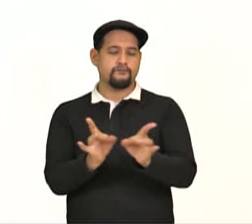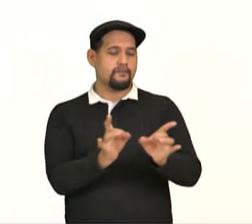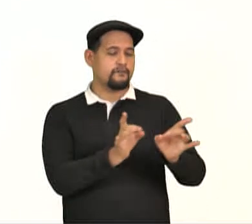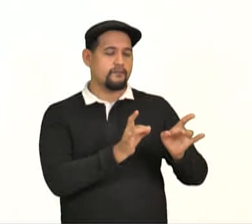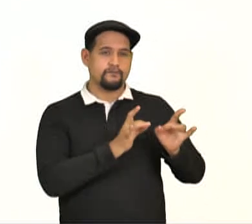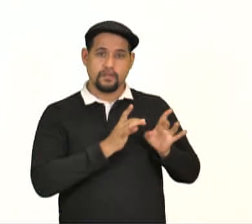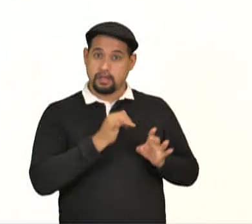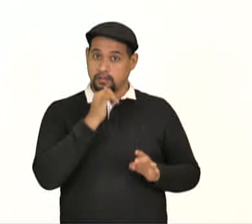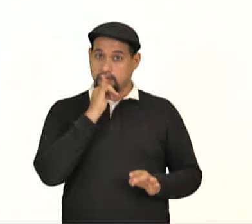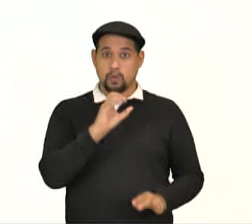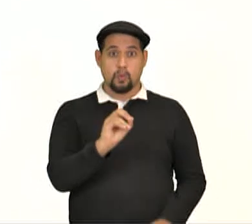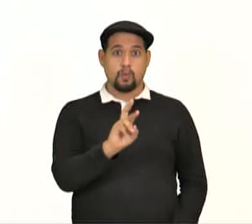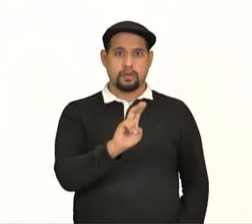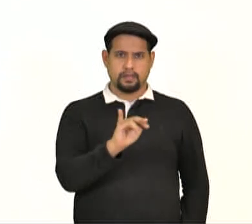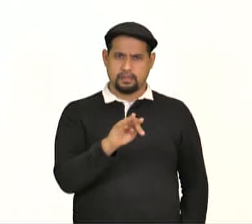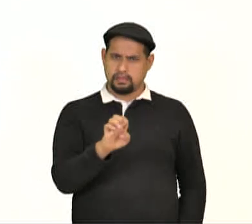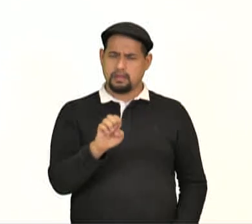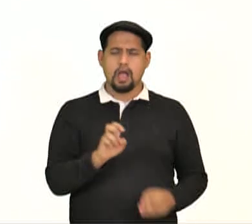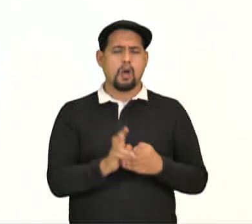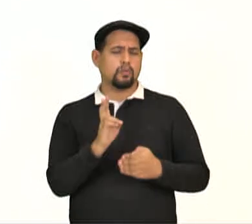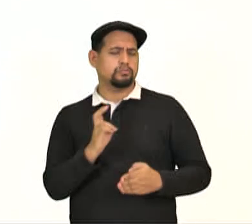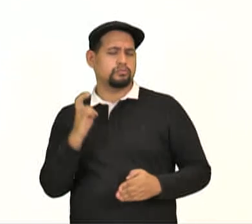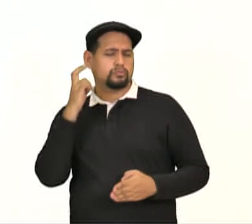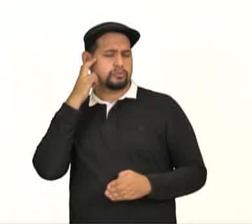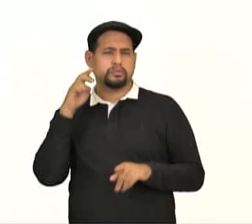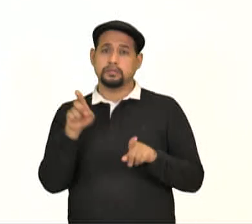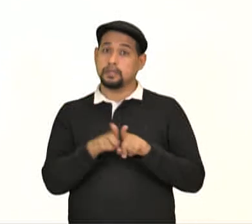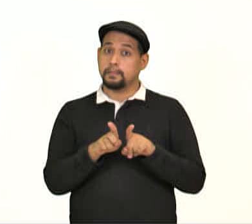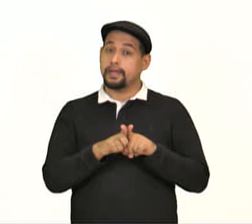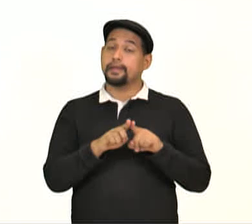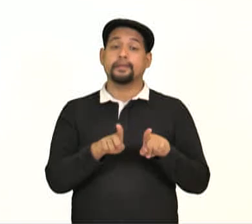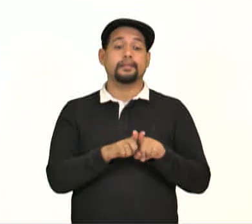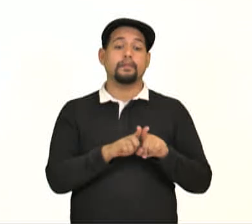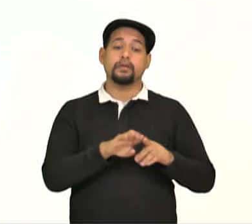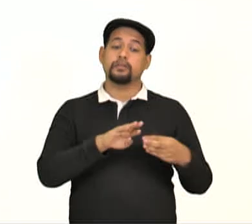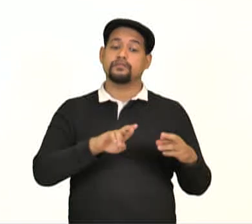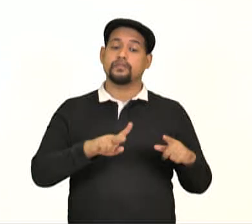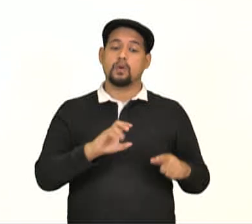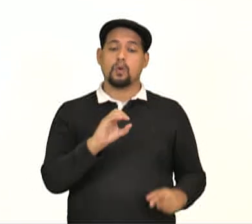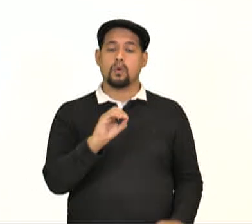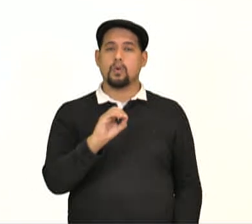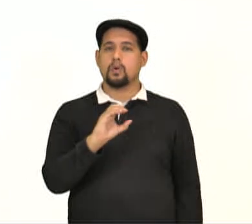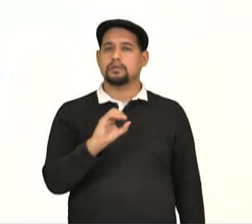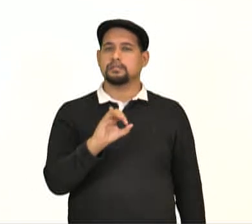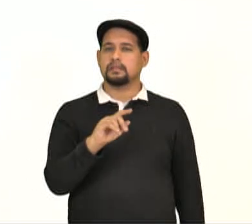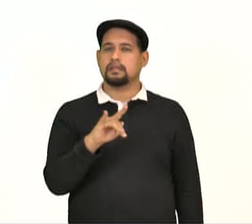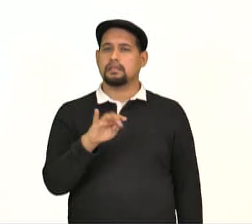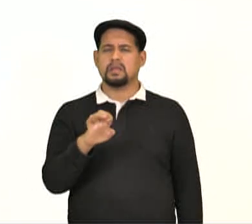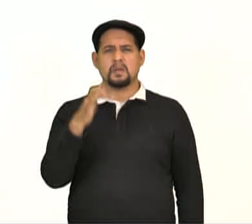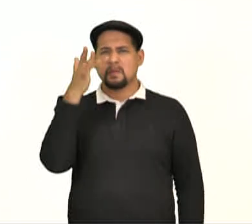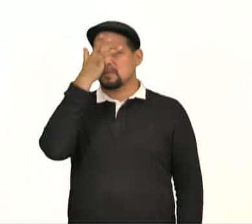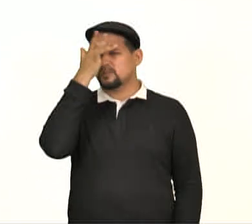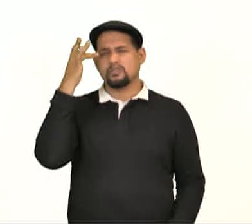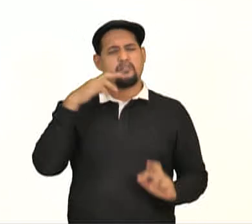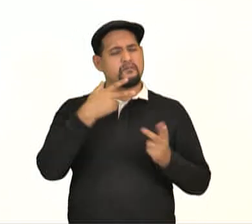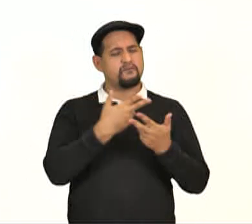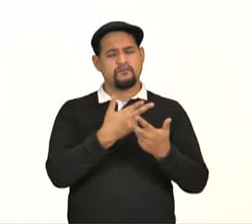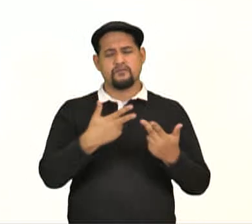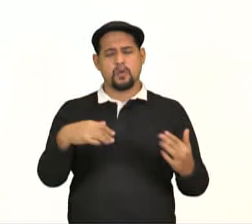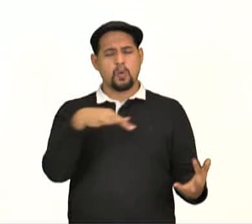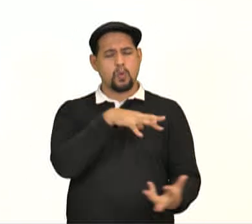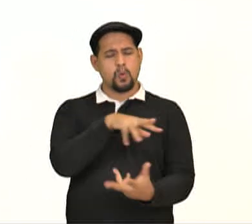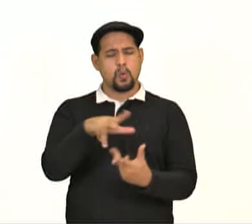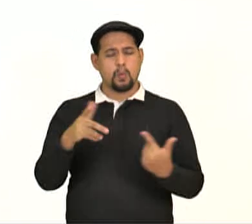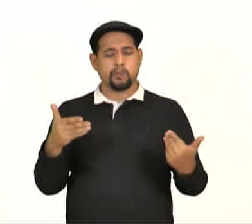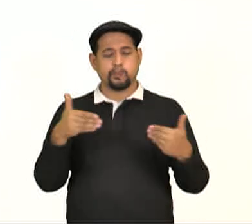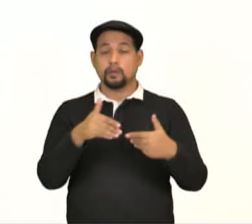o Oriente, né, a parte oriental, a cultura oriental, e a parte ocidental, né, recebendo pessoas de diversas partes do mundo. Porque como é